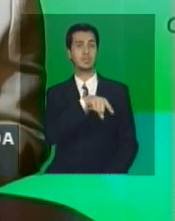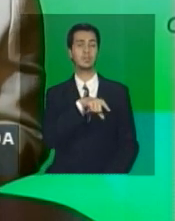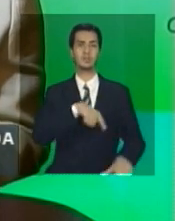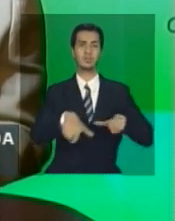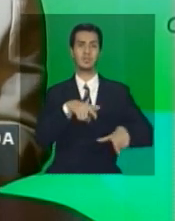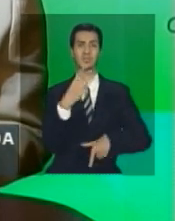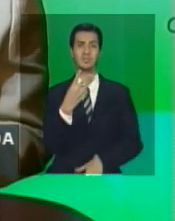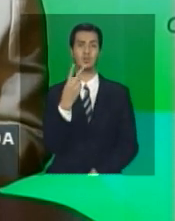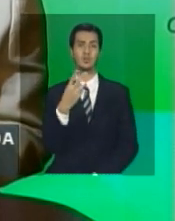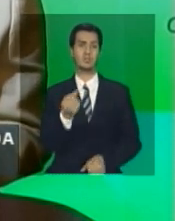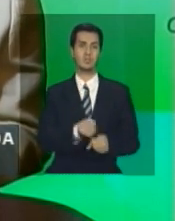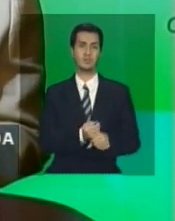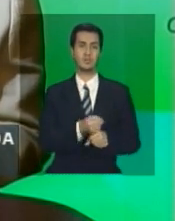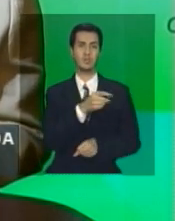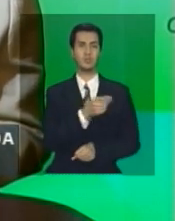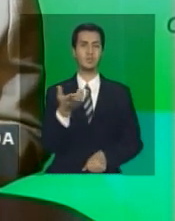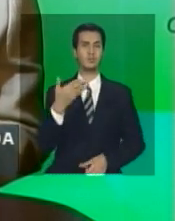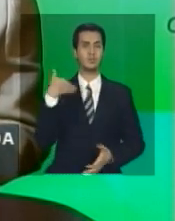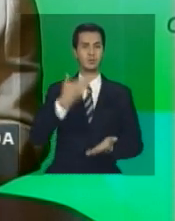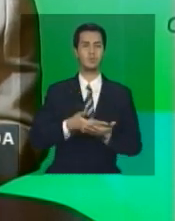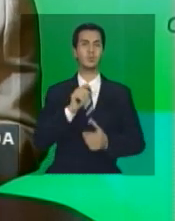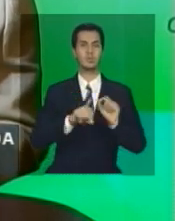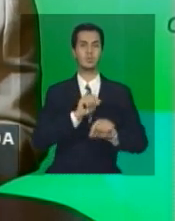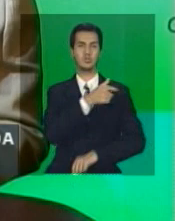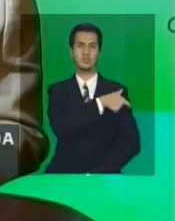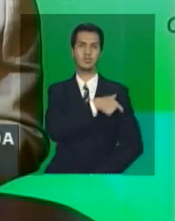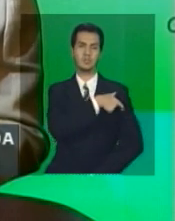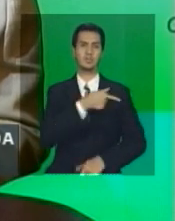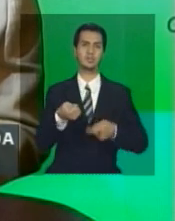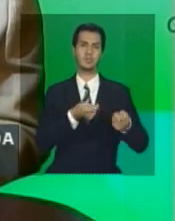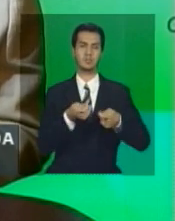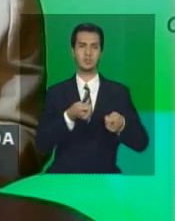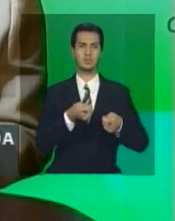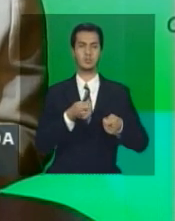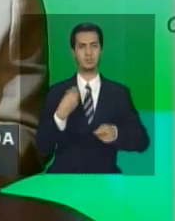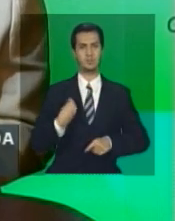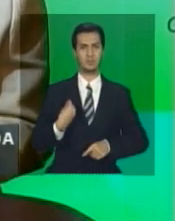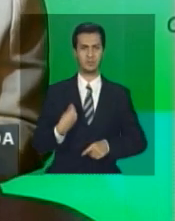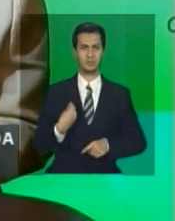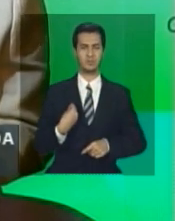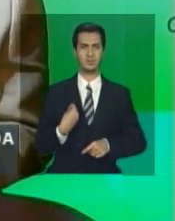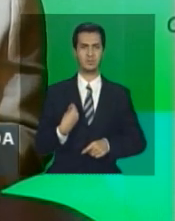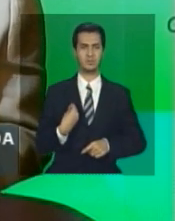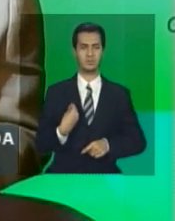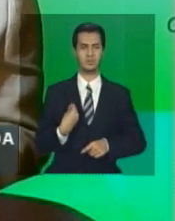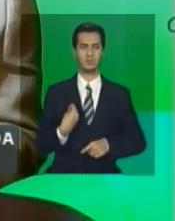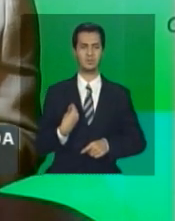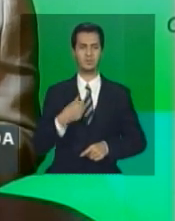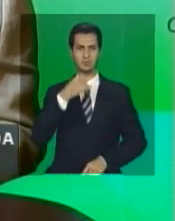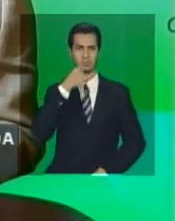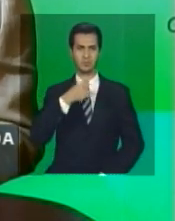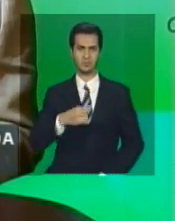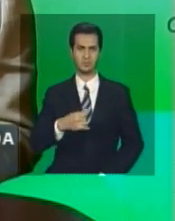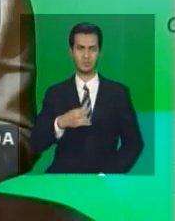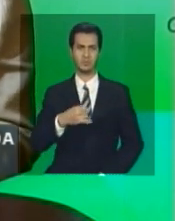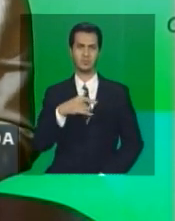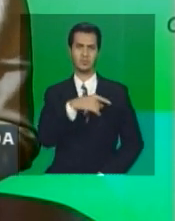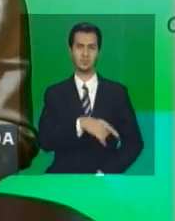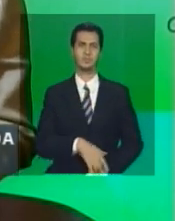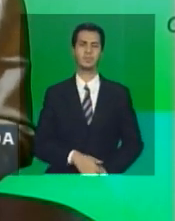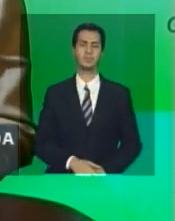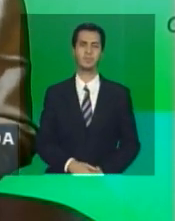agora vinha exercendo a função de gerente executivo de operações e participações em geração de energia